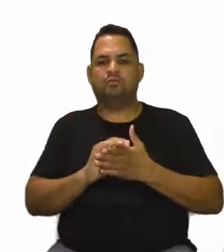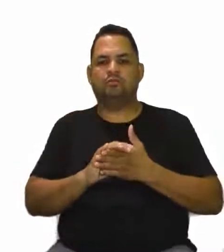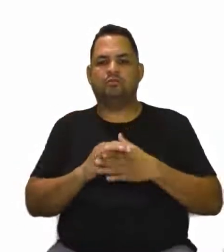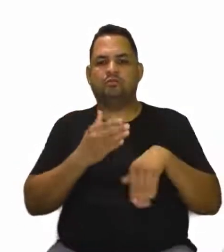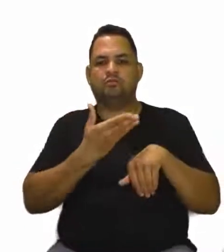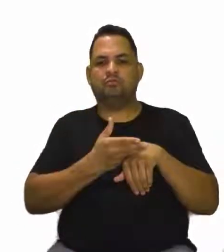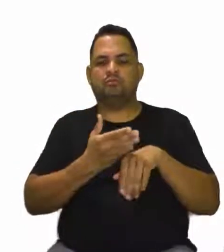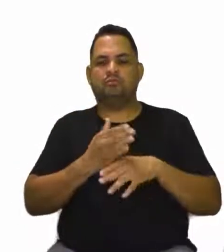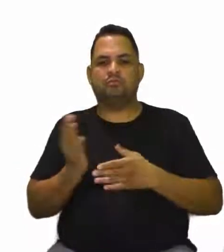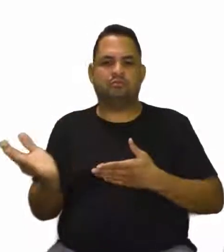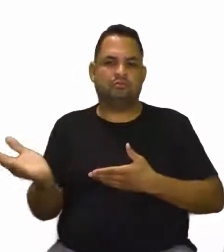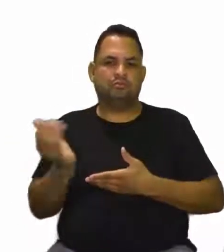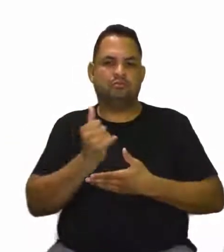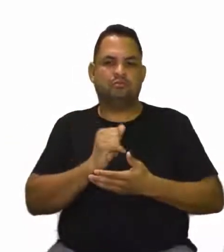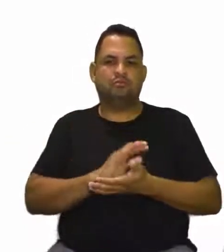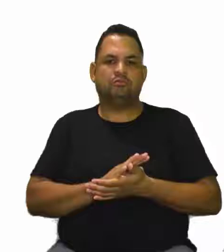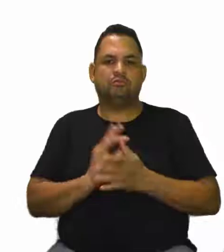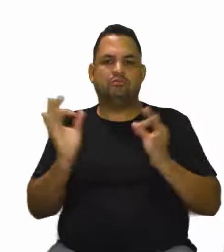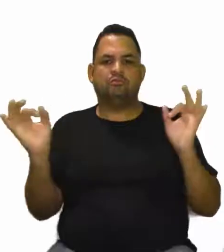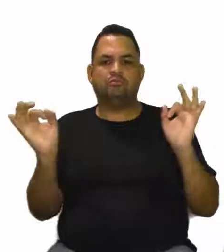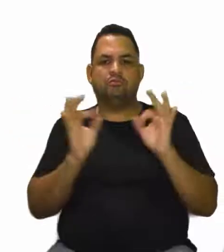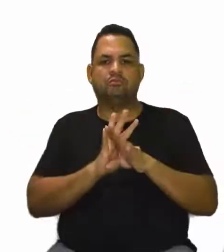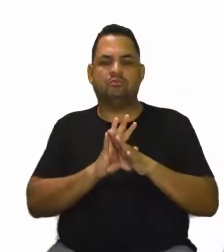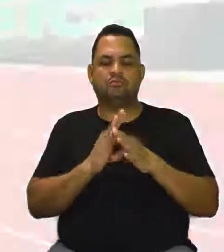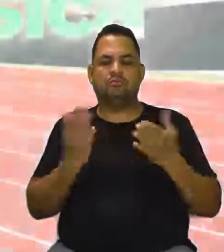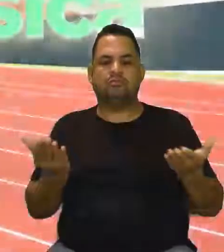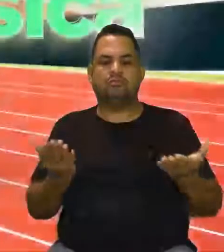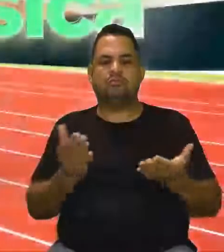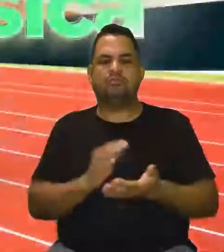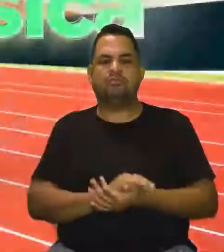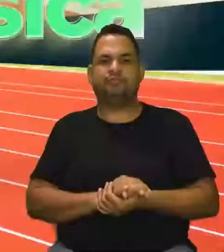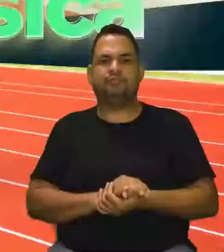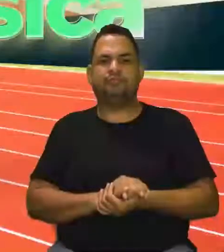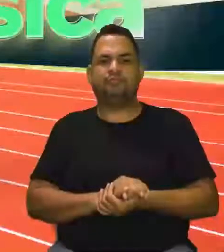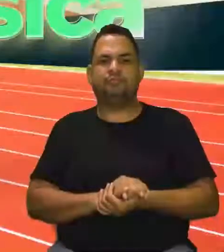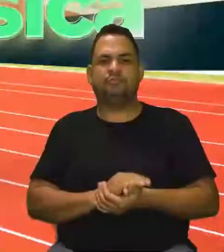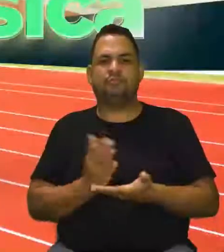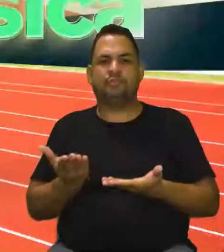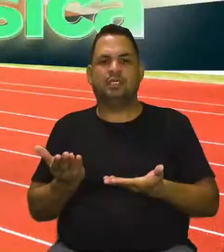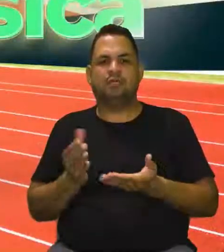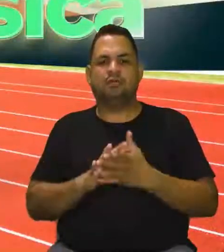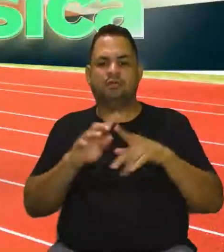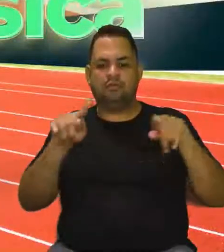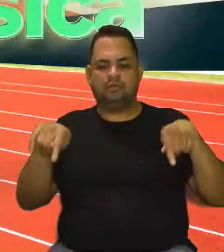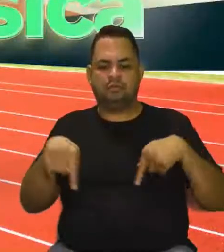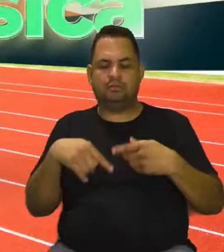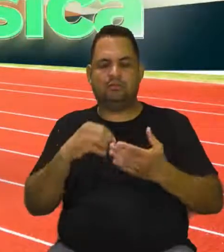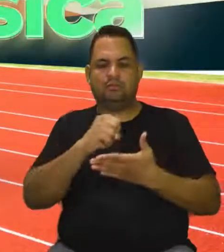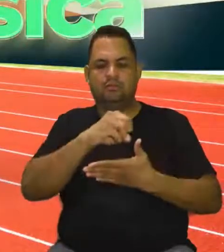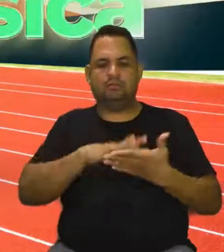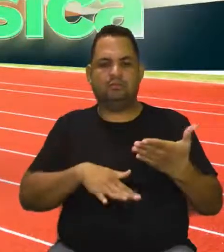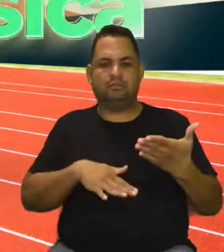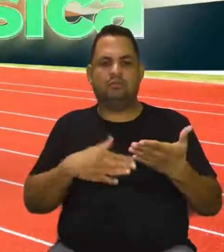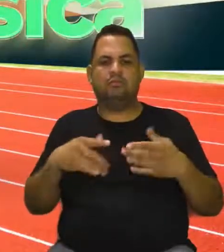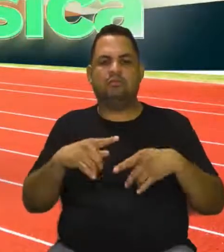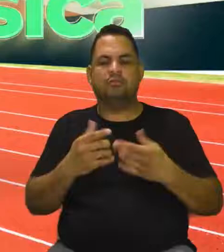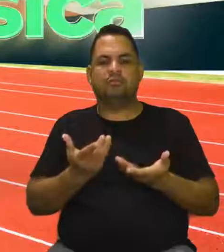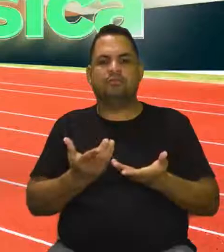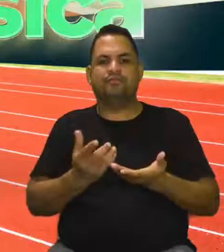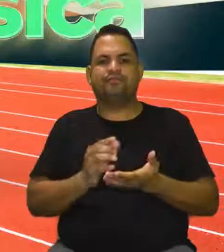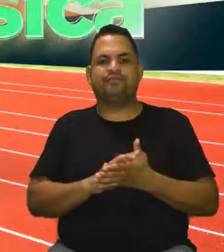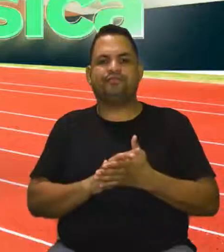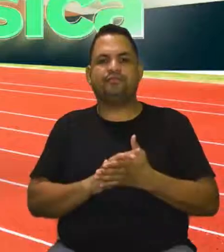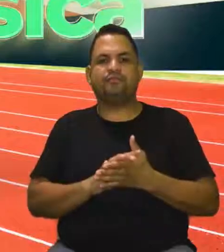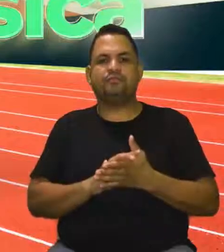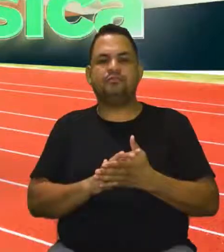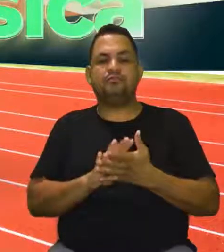atividades. Então, vem aqui comigo para a gente concluir essa parte. Nós vamos para a atividade sala, e aí na atividade sala,